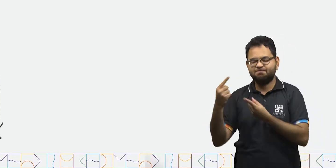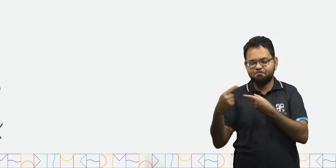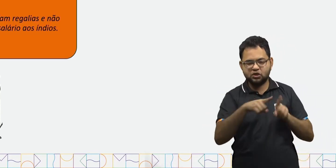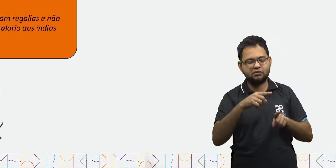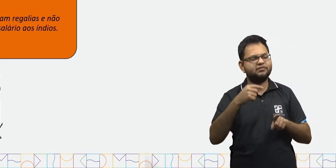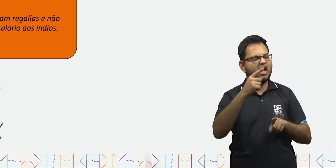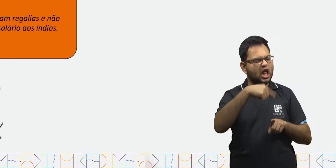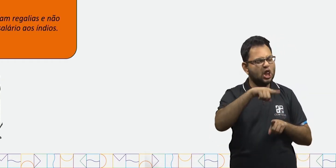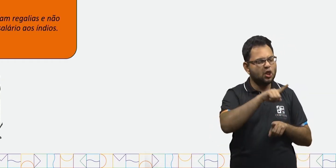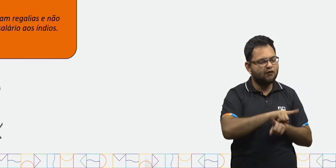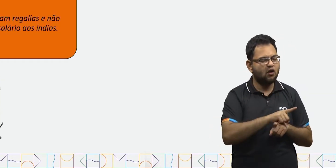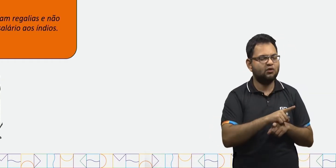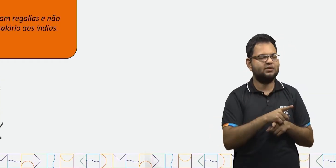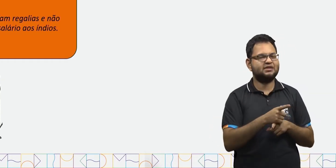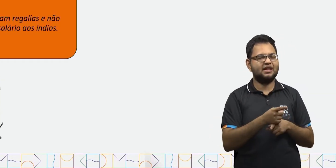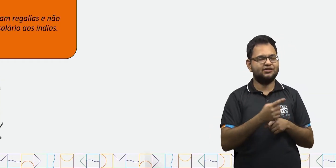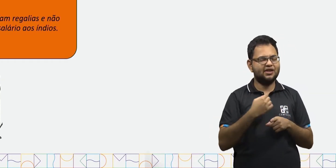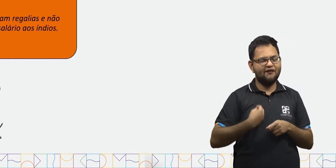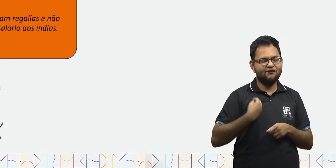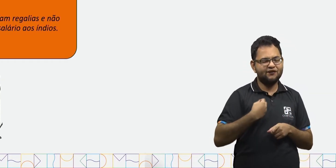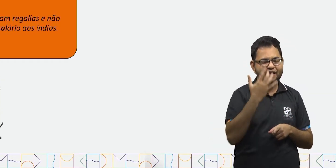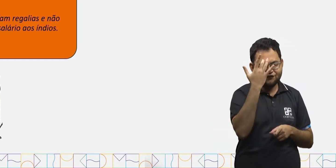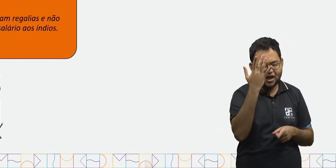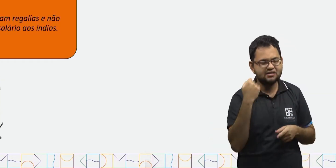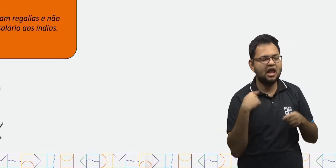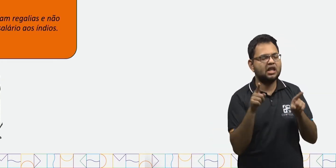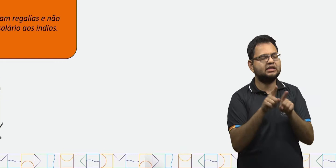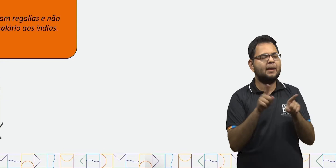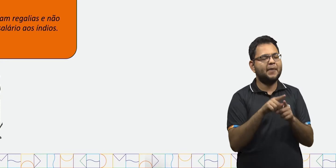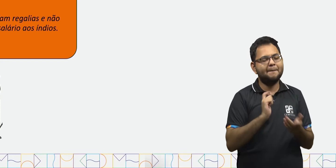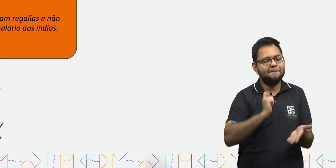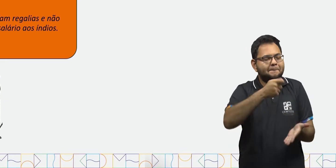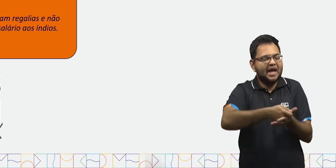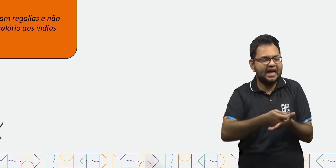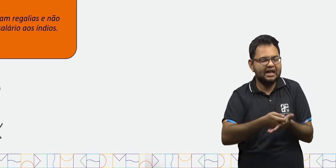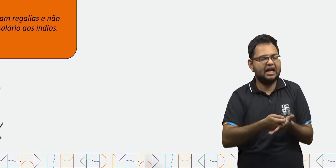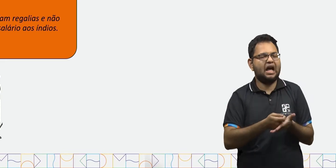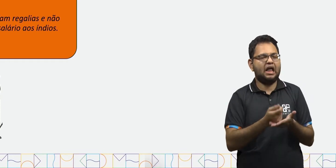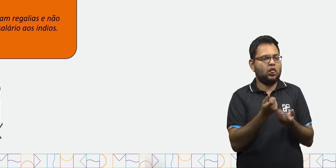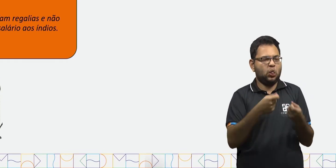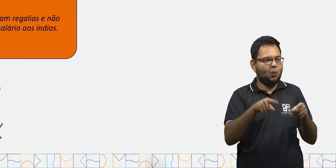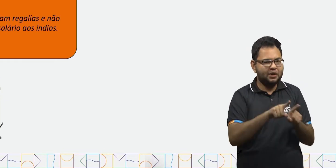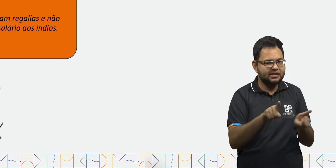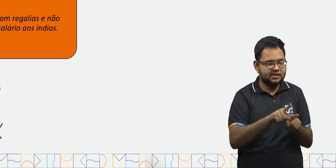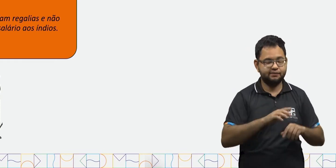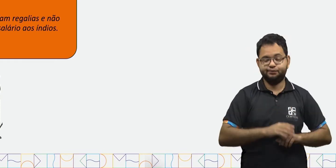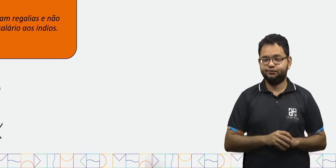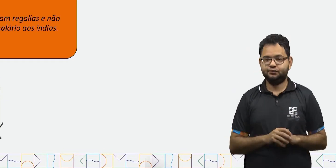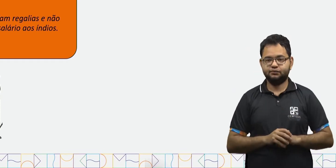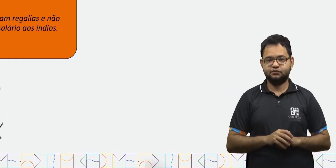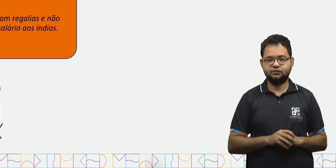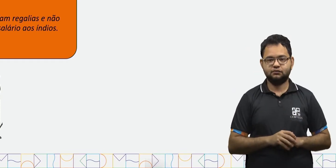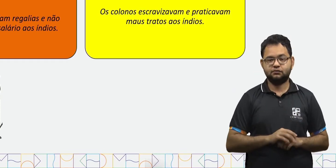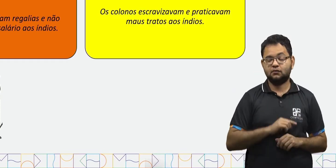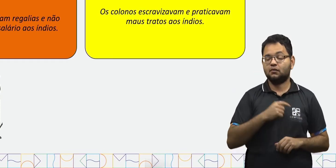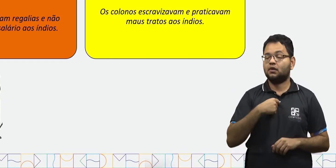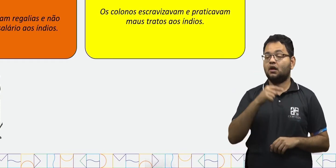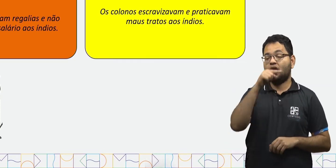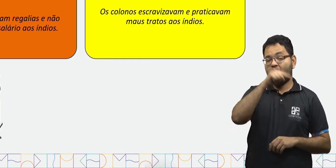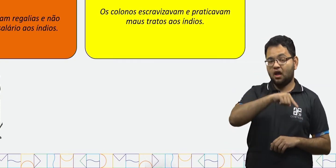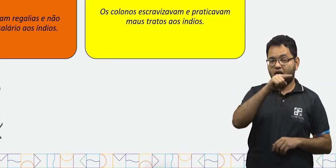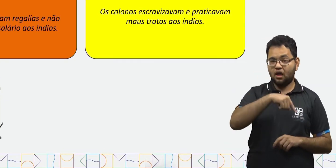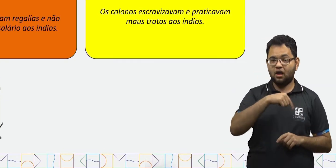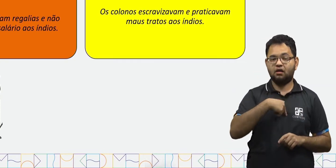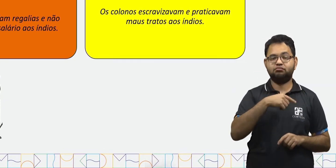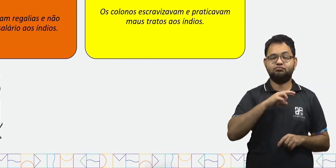religiosos de possuírem regalias e de não precisarem pagar salário aos indígenas. Por outro lado, os